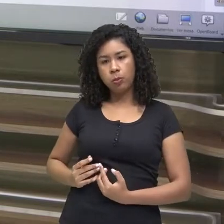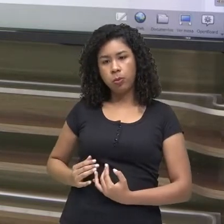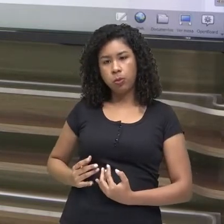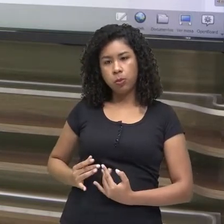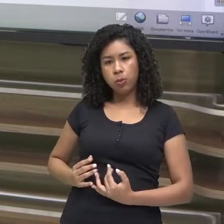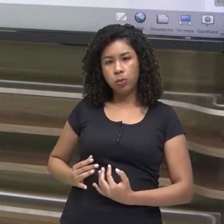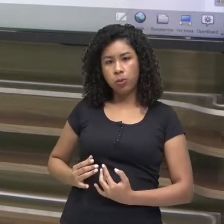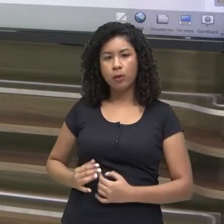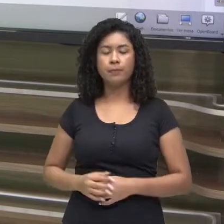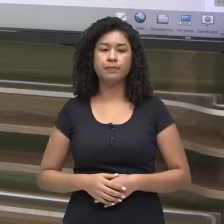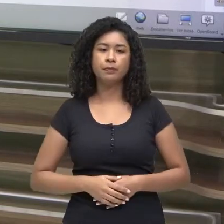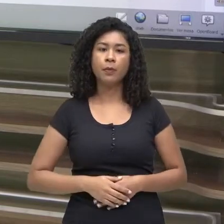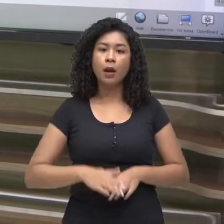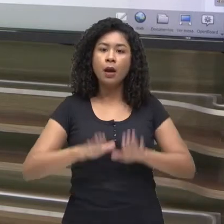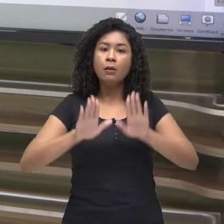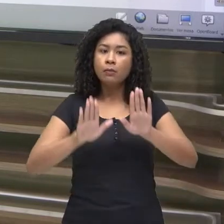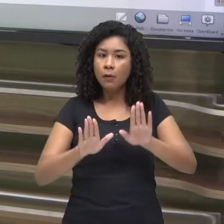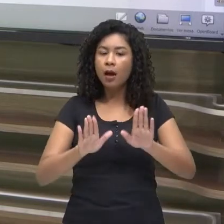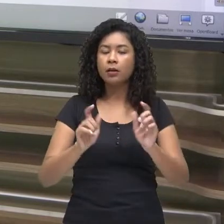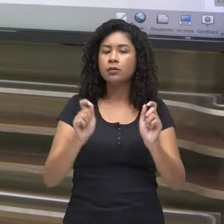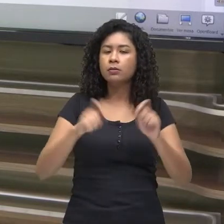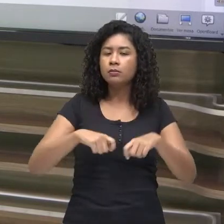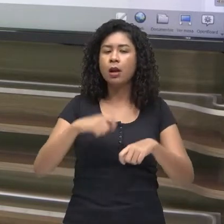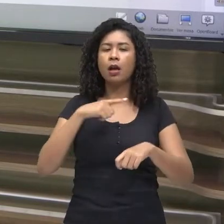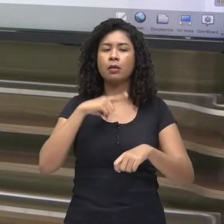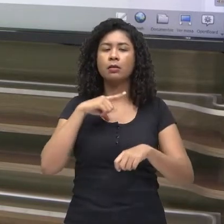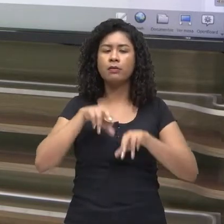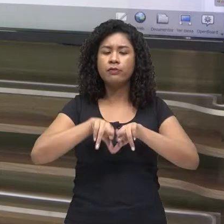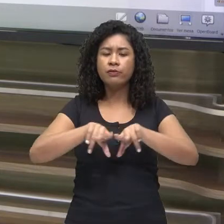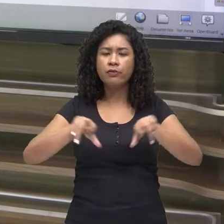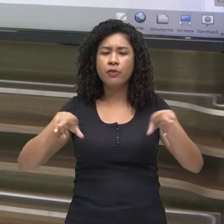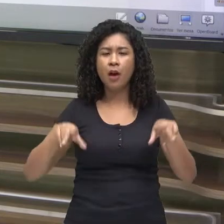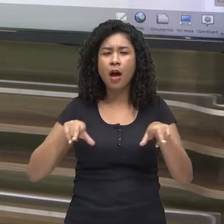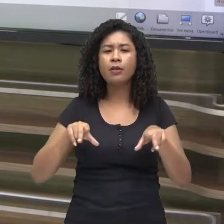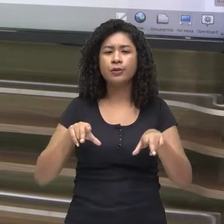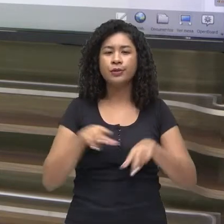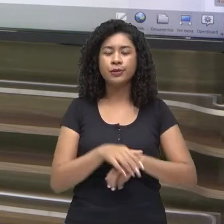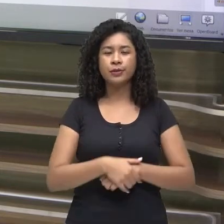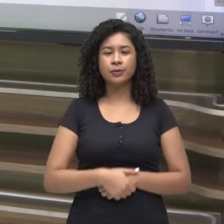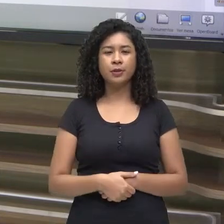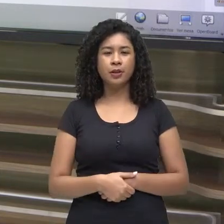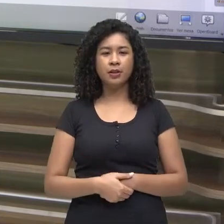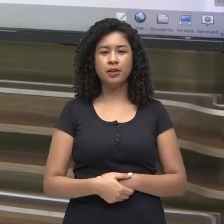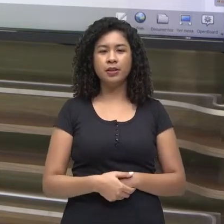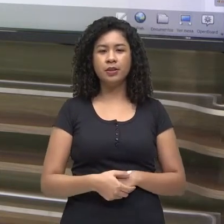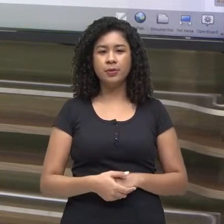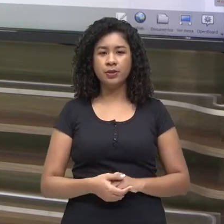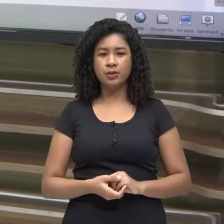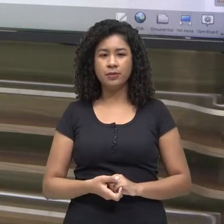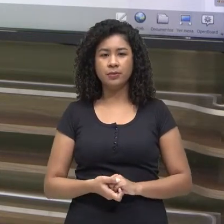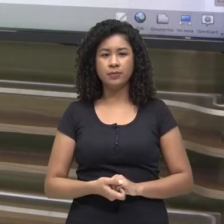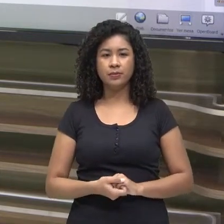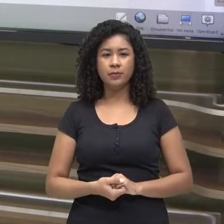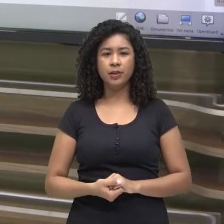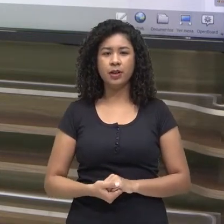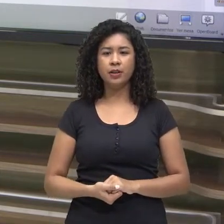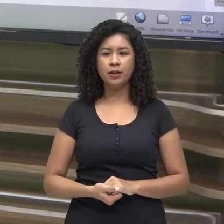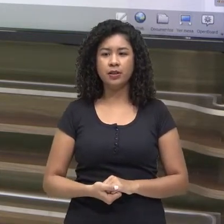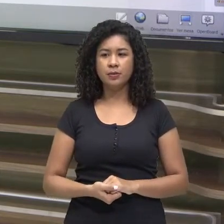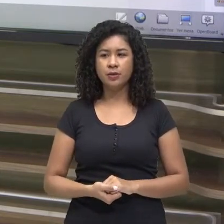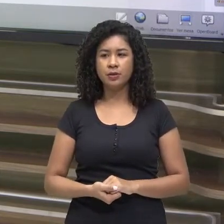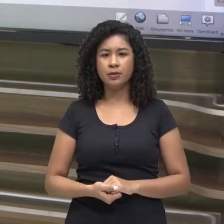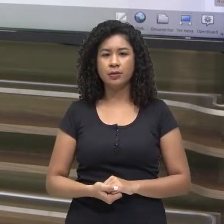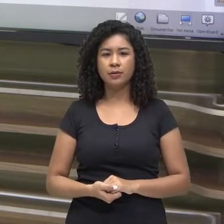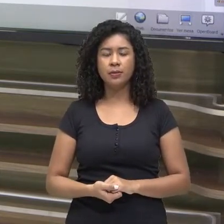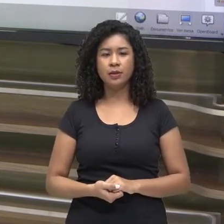alimentação é toda bem limpinha, eu uso o prato, o garfo, o talher, tudo bem higienizado, eu sei. Nós temos